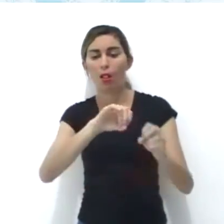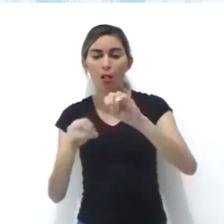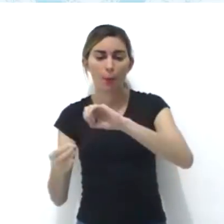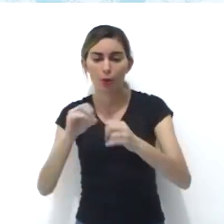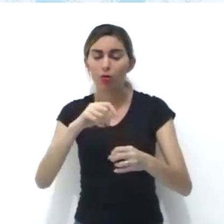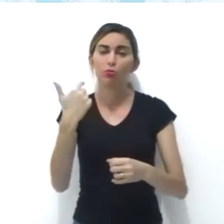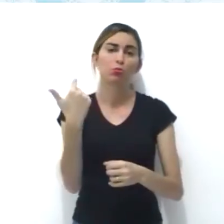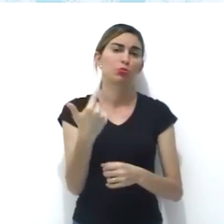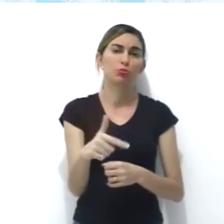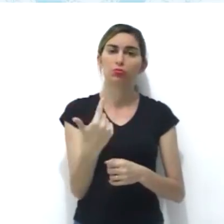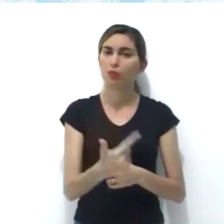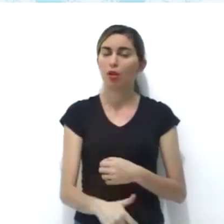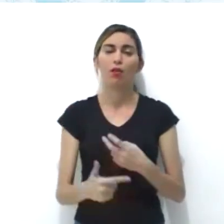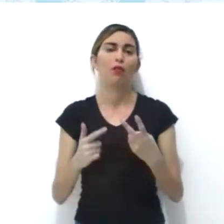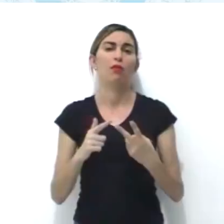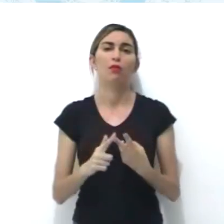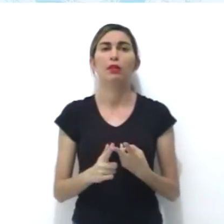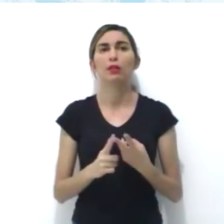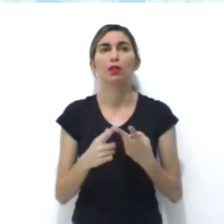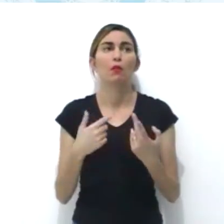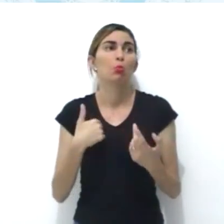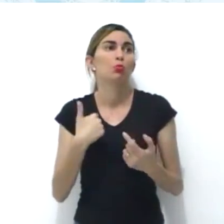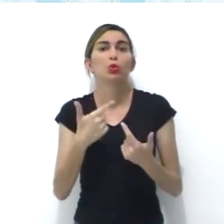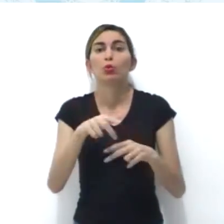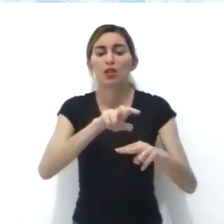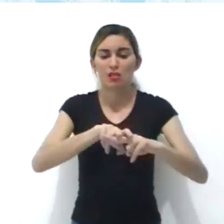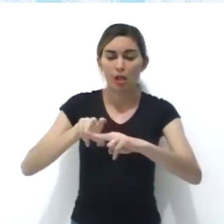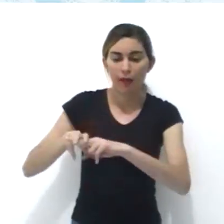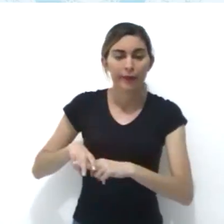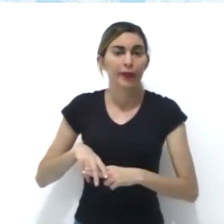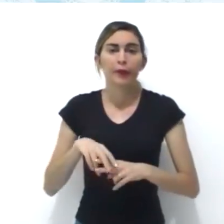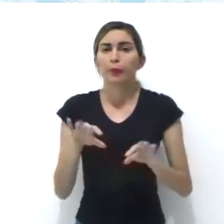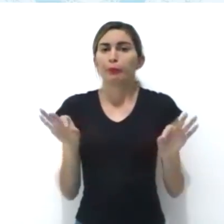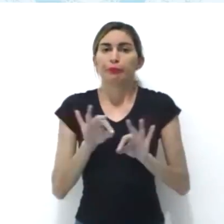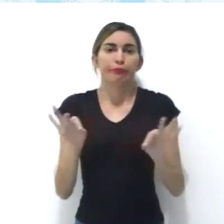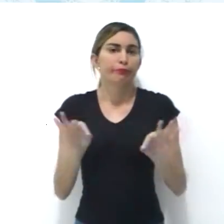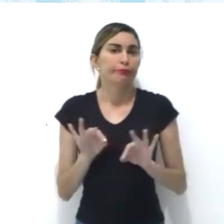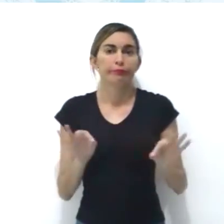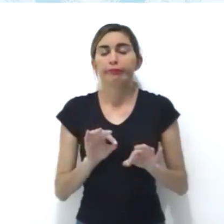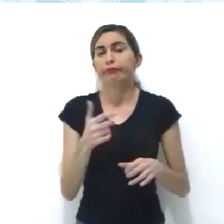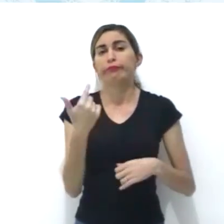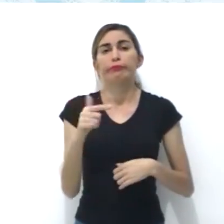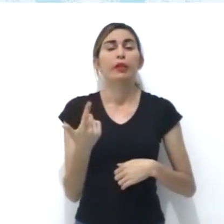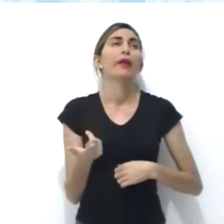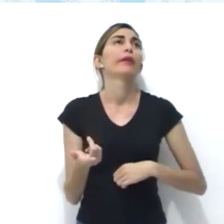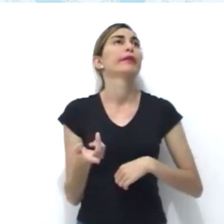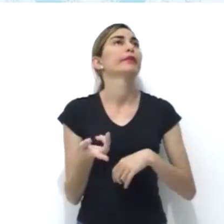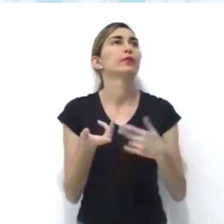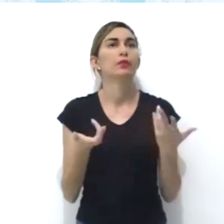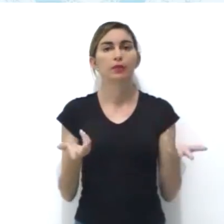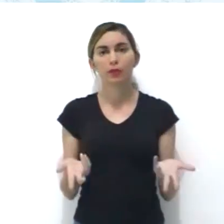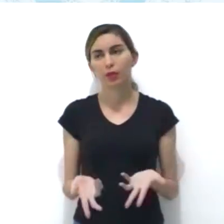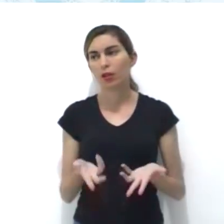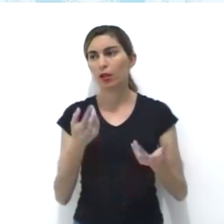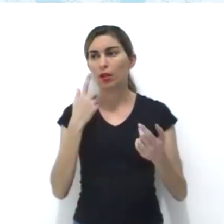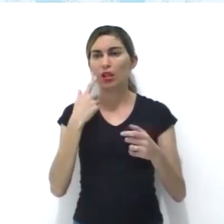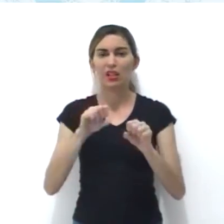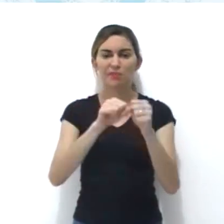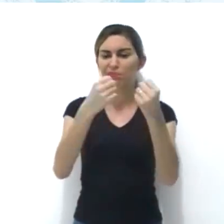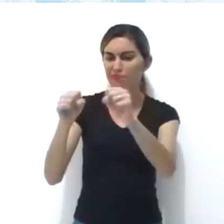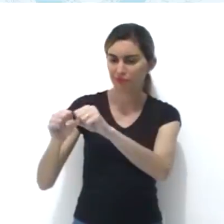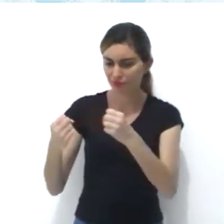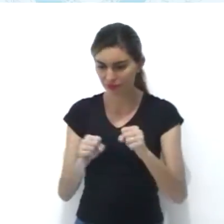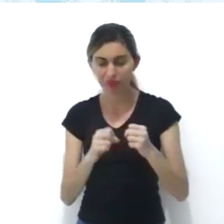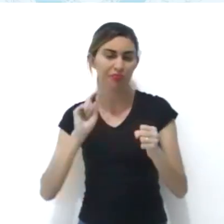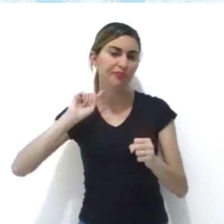têm um laboratório, que não têm nem onde sentar praticamente, né? Cadeiras, né?